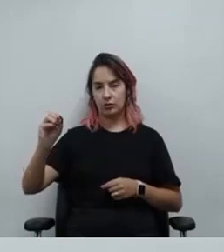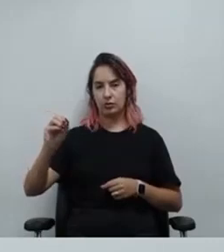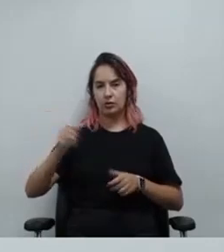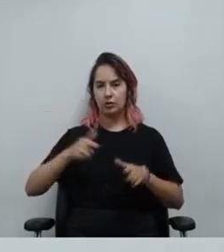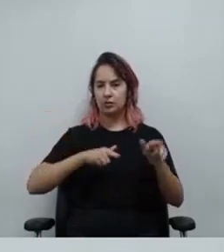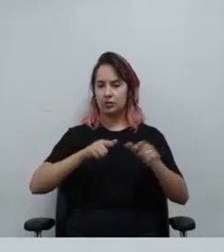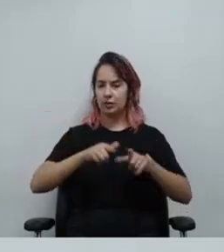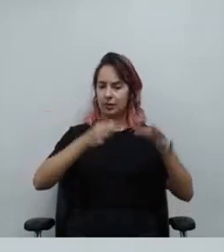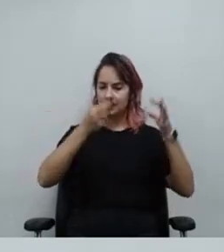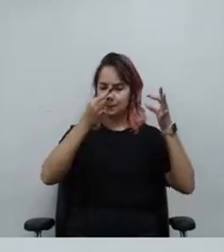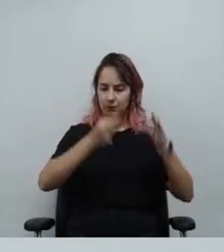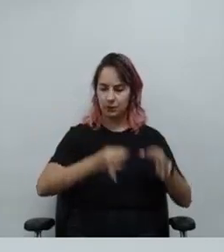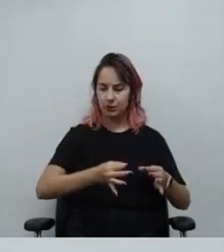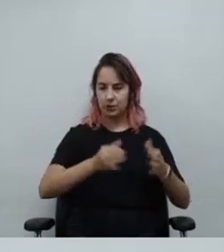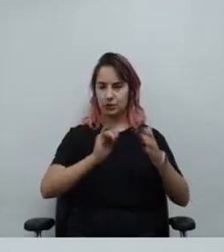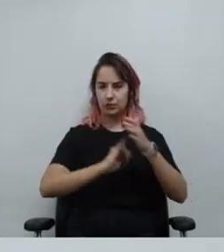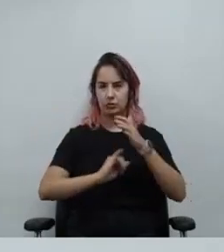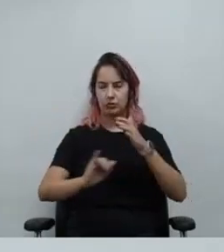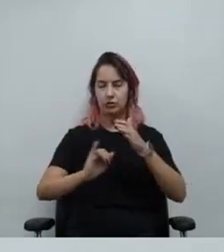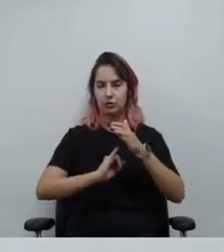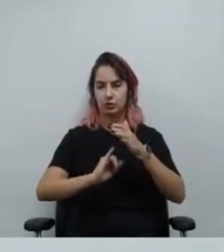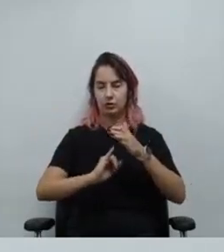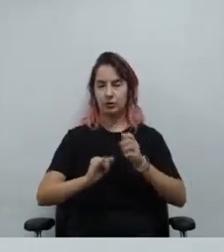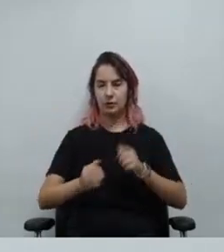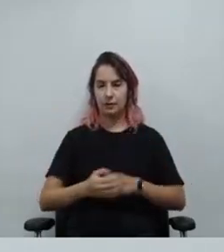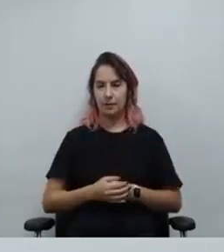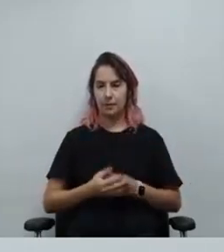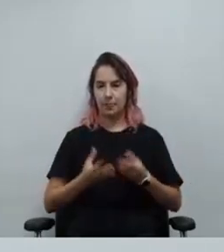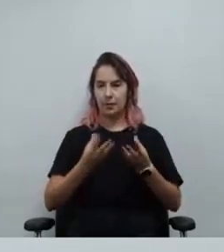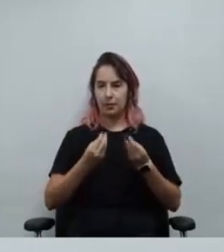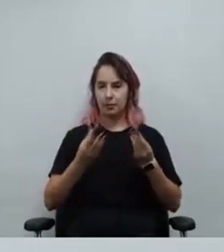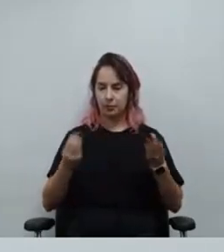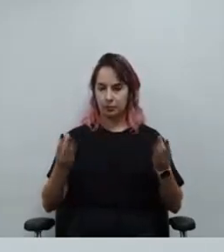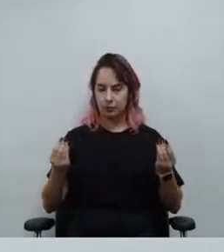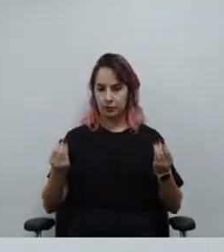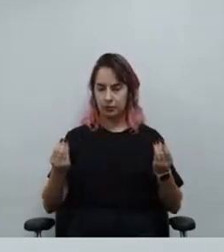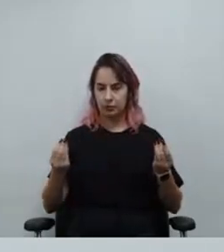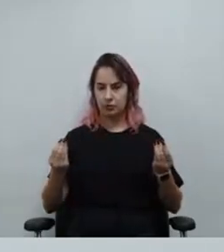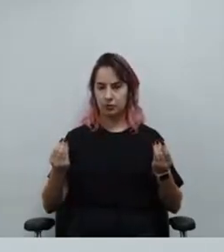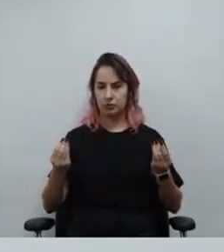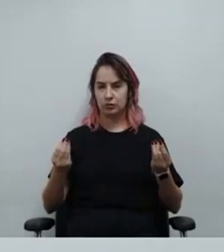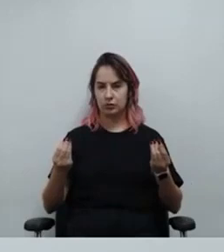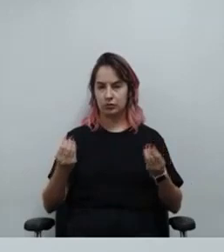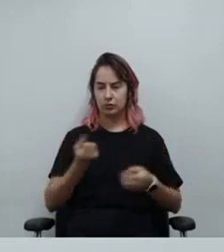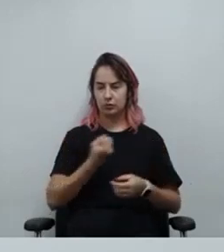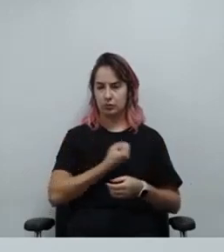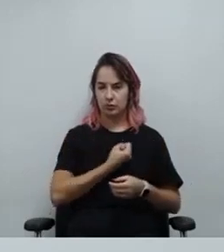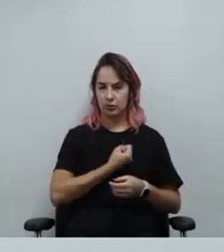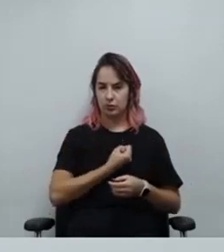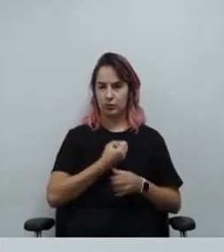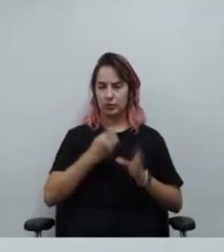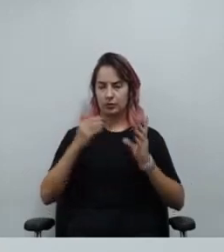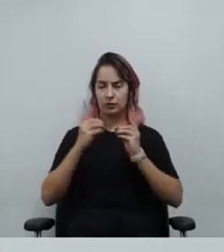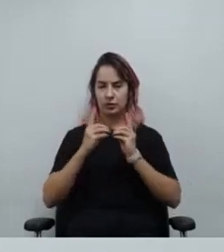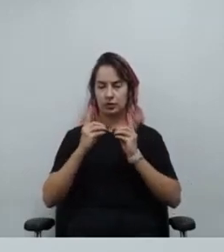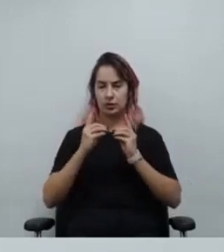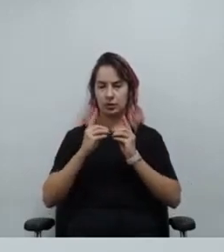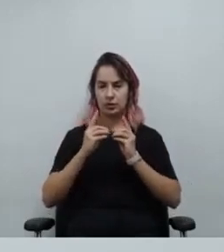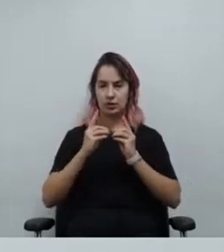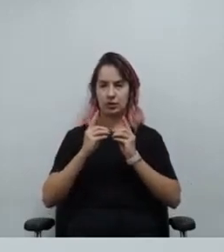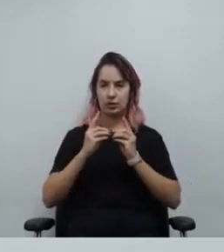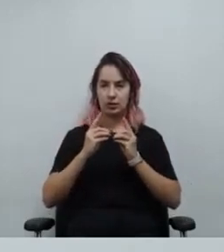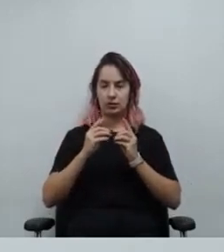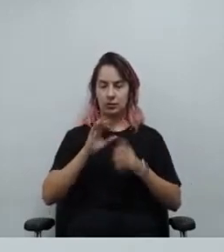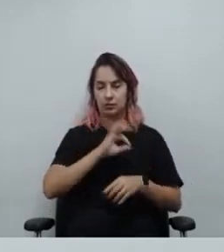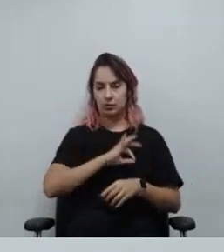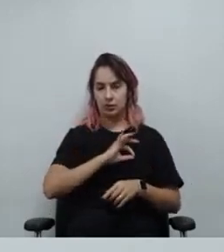bastante eficiente da instituição, muito volumosa, um número muito significativo de atendimentos, tanto atendimentos iniciais